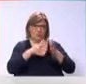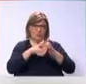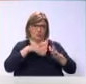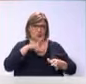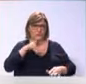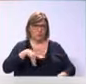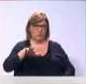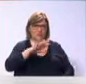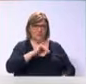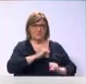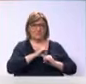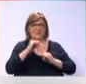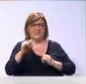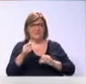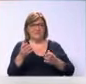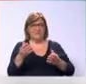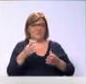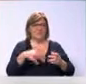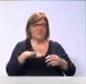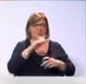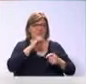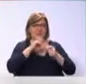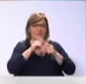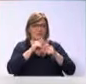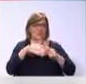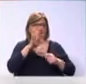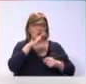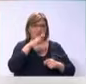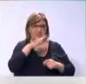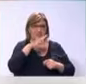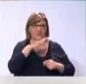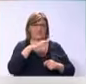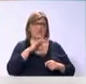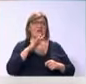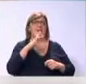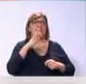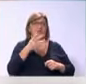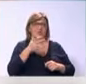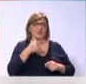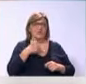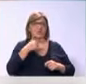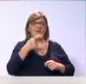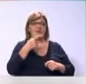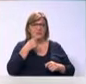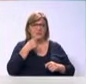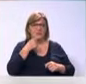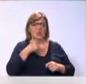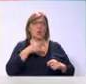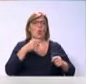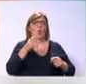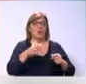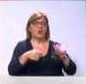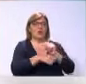portugueses que passaram ao lado infelizmente dessa entrevista à onda diz então entendo que foi o fato de tentar combater a corrupção